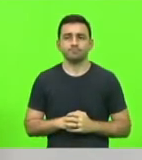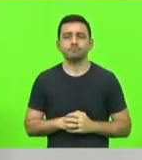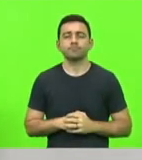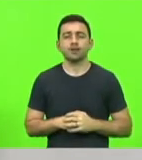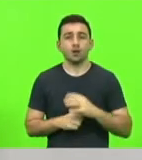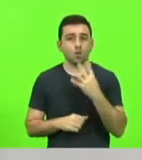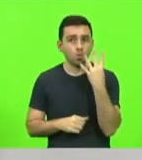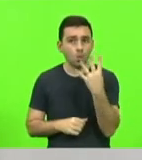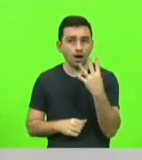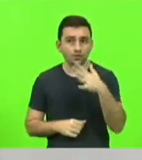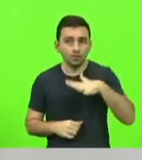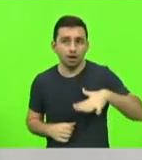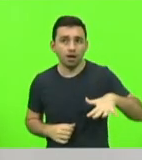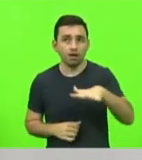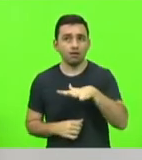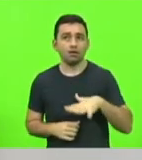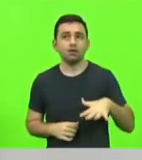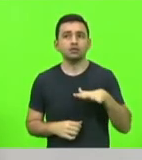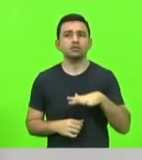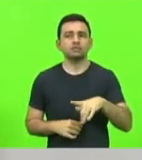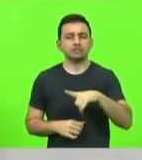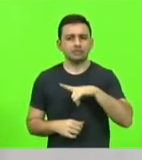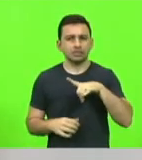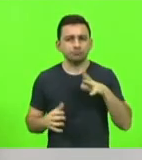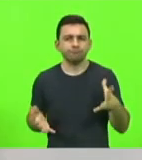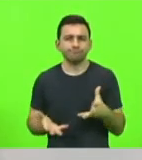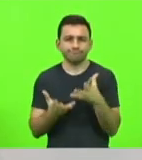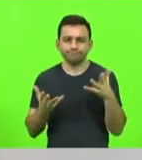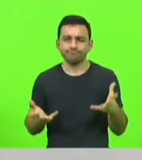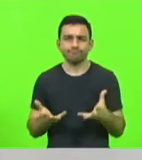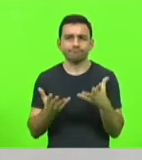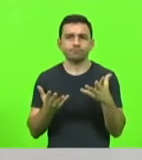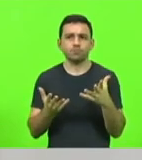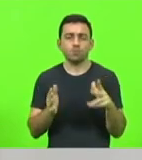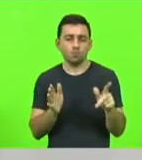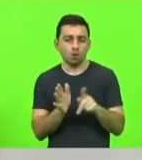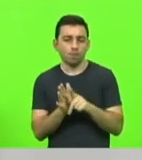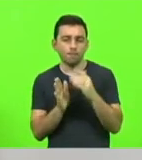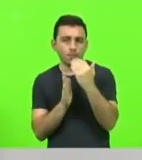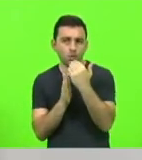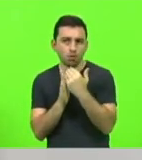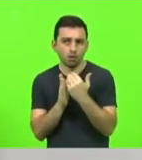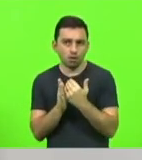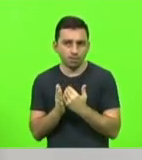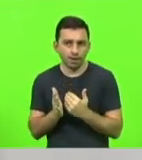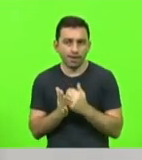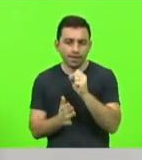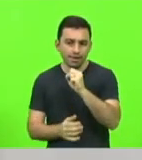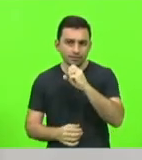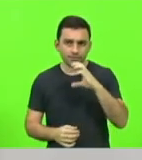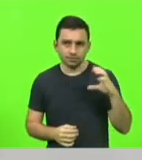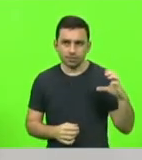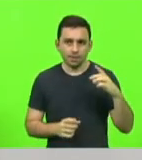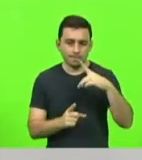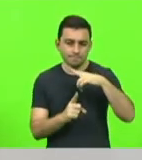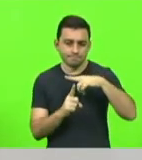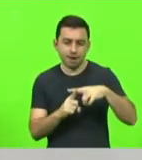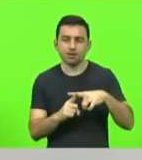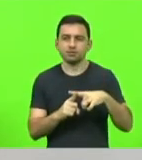áreas que estão sendo fomentadas através do programa SC Mais Inclusiva. O